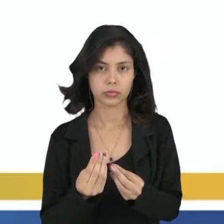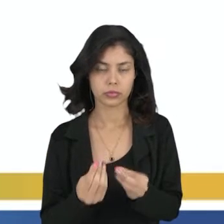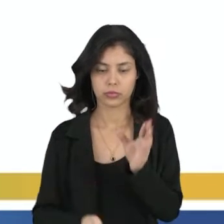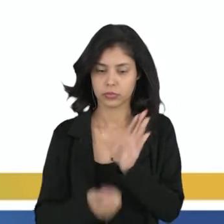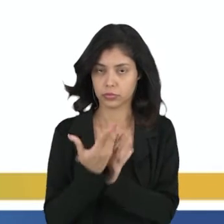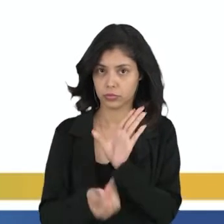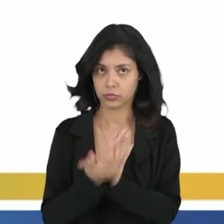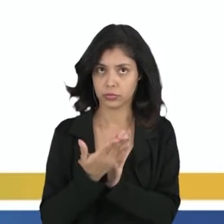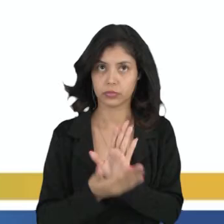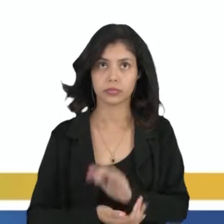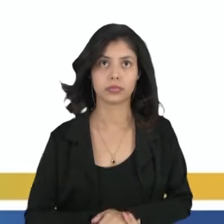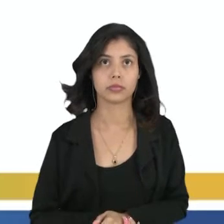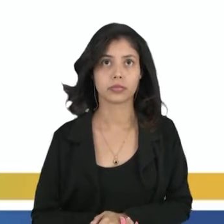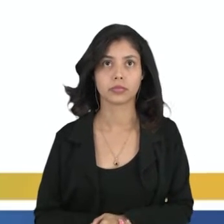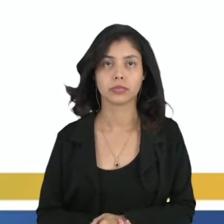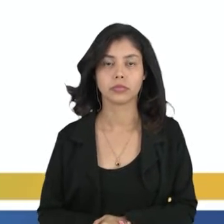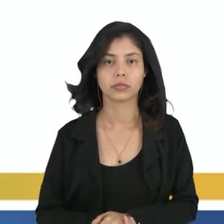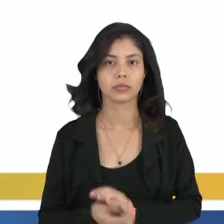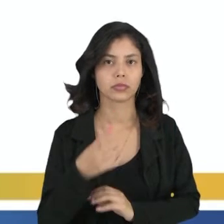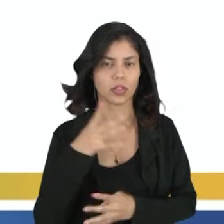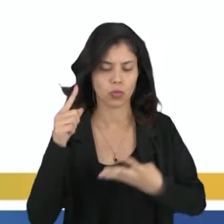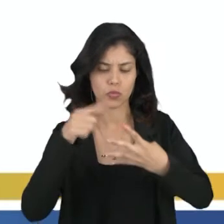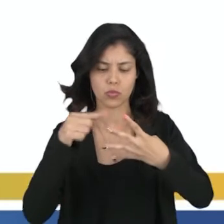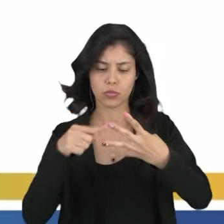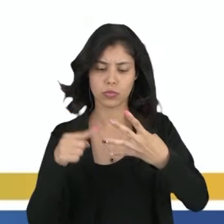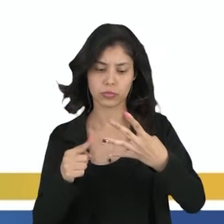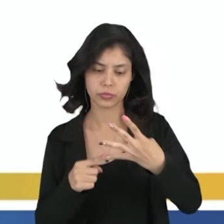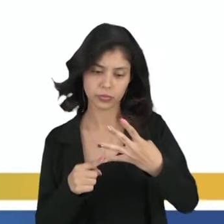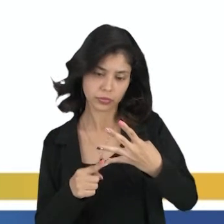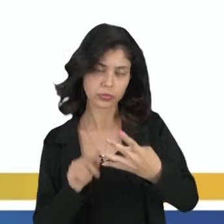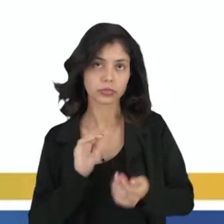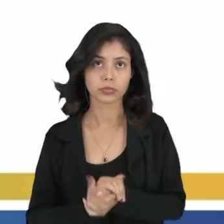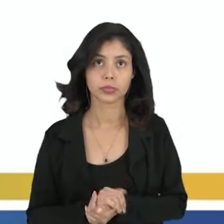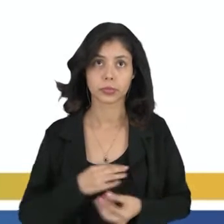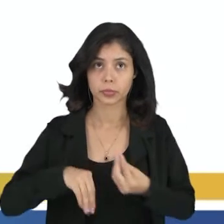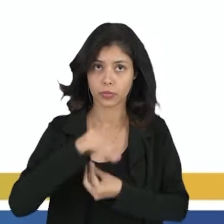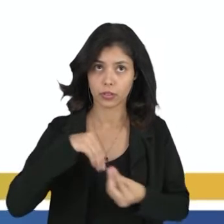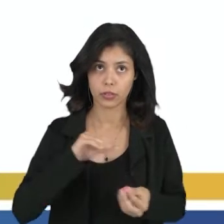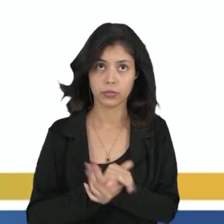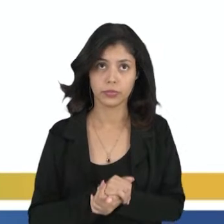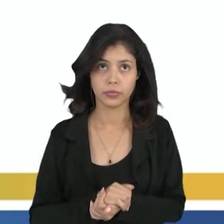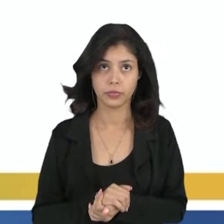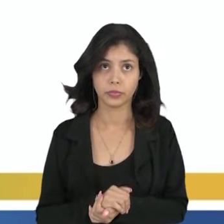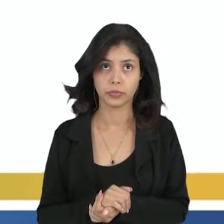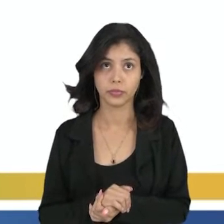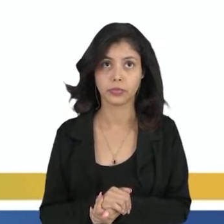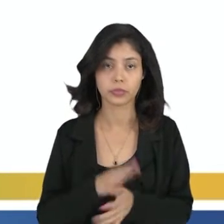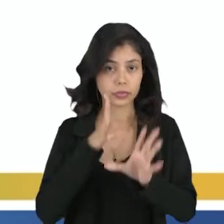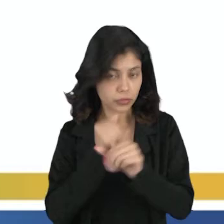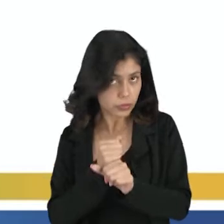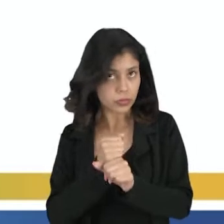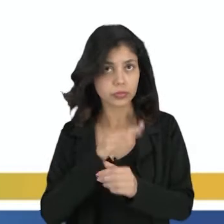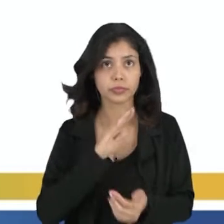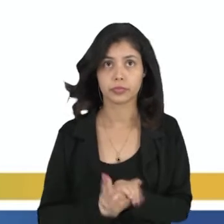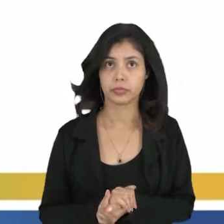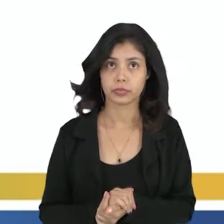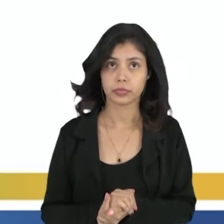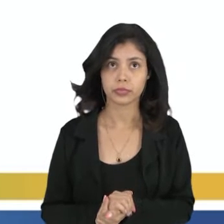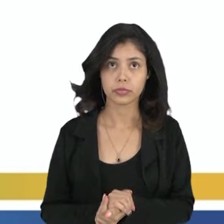serão produzidas. Então, existem 4 tipos de reações inorgânicas: síntese ou